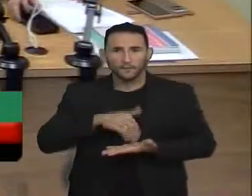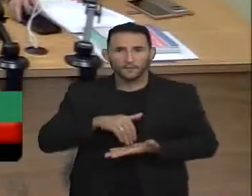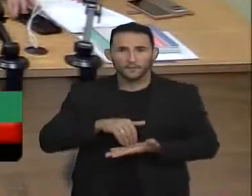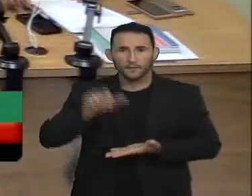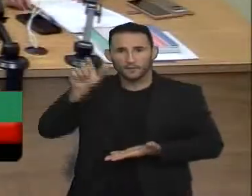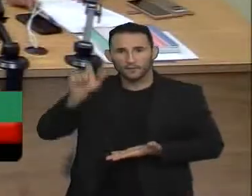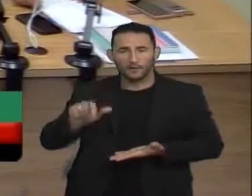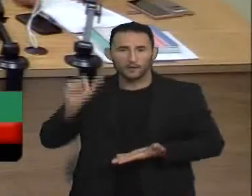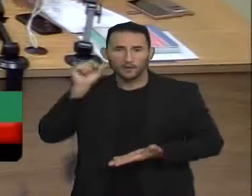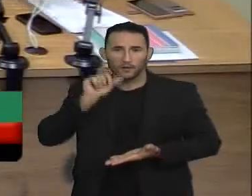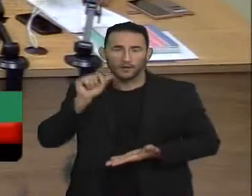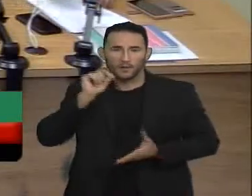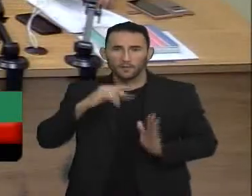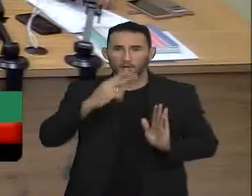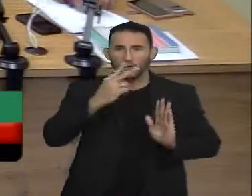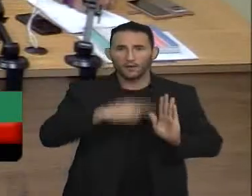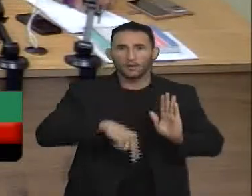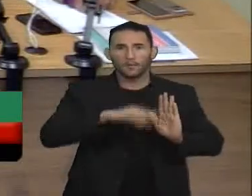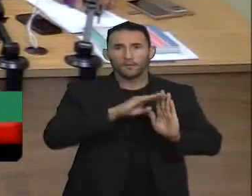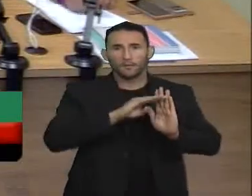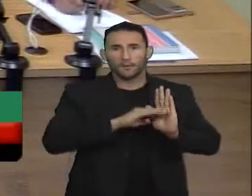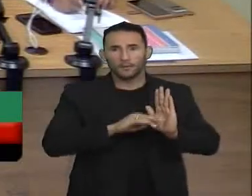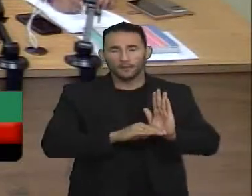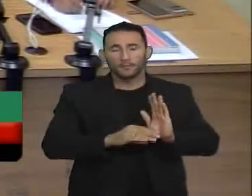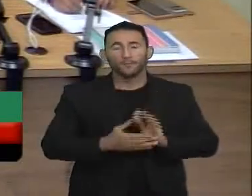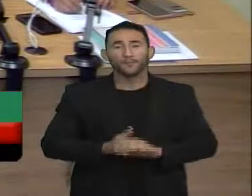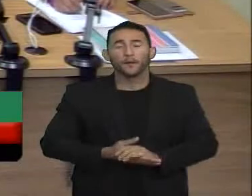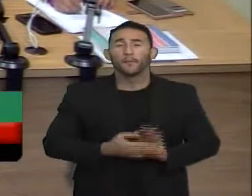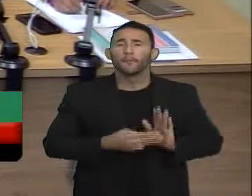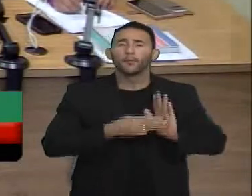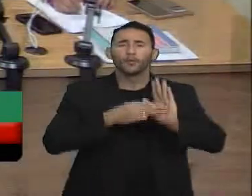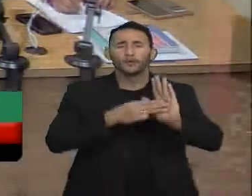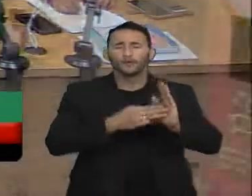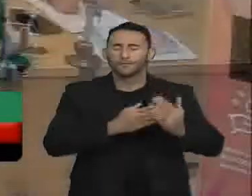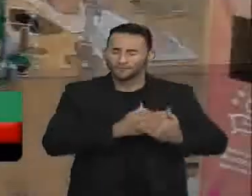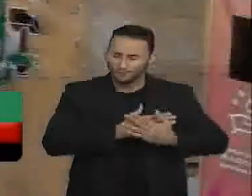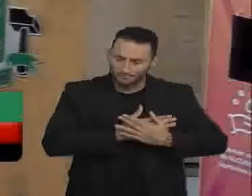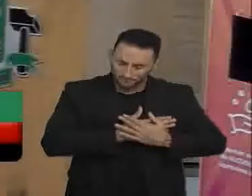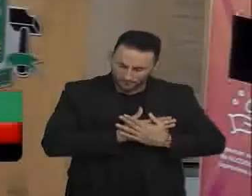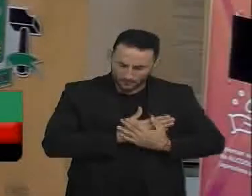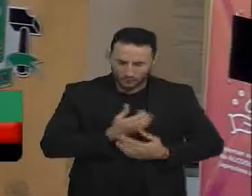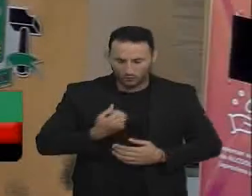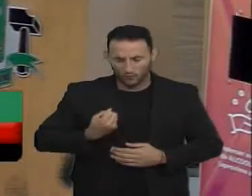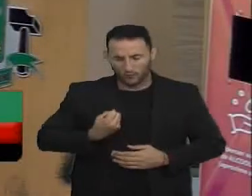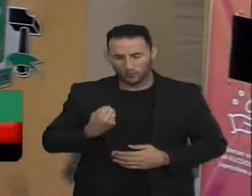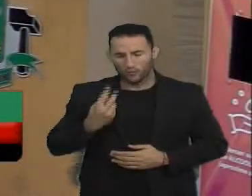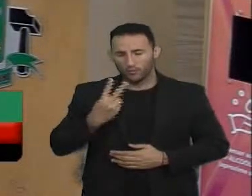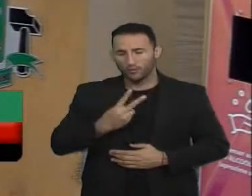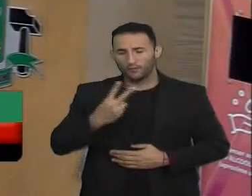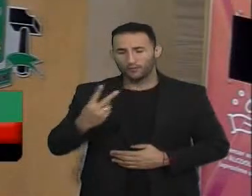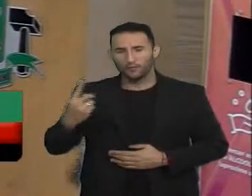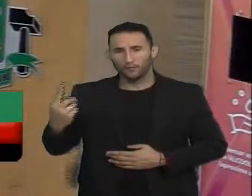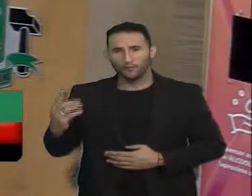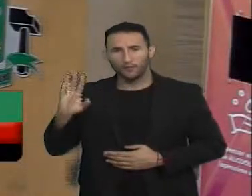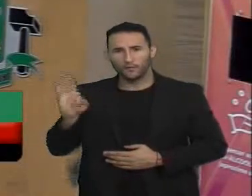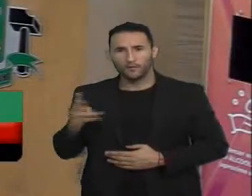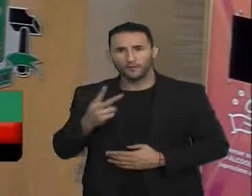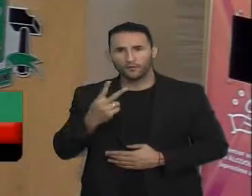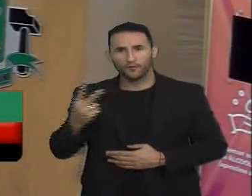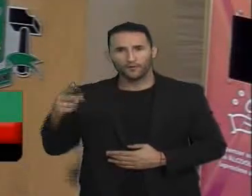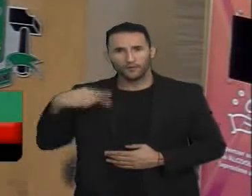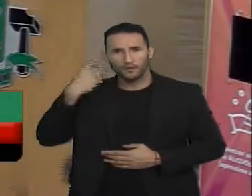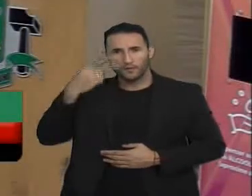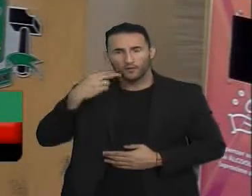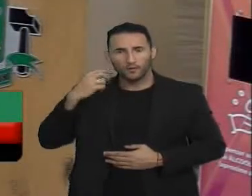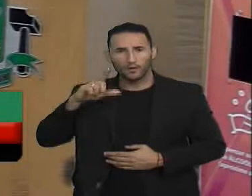que proceda à leitura do próximo item. Moção de pesar número 221 de 2022, da nobre